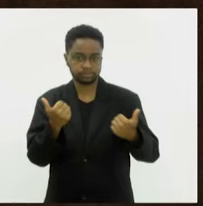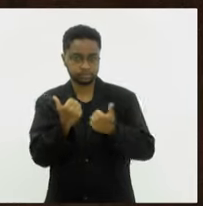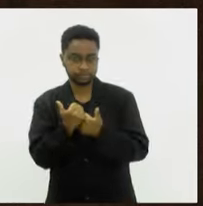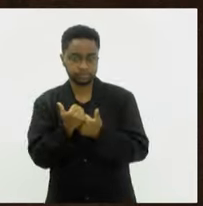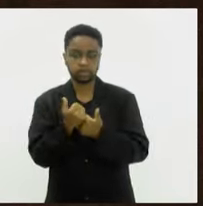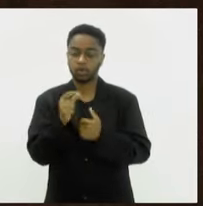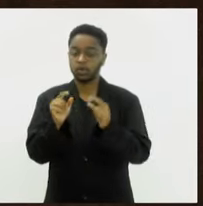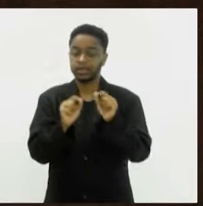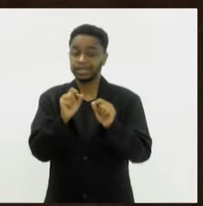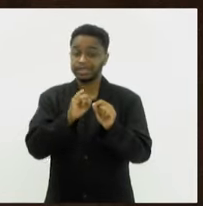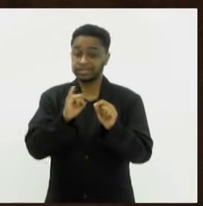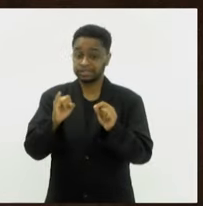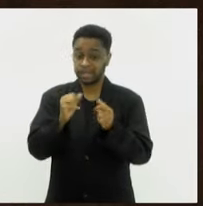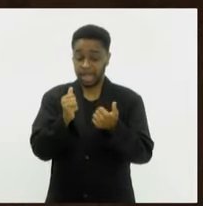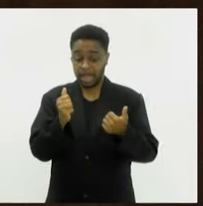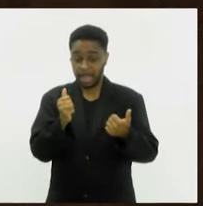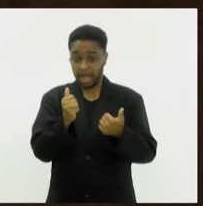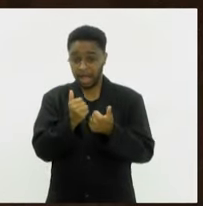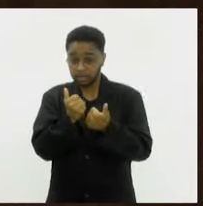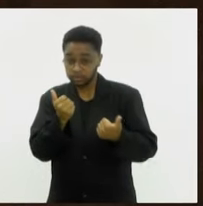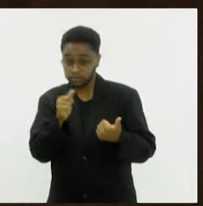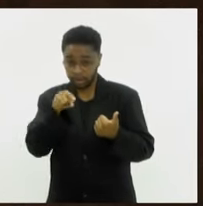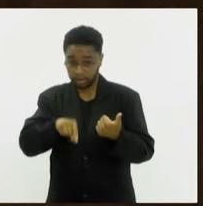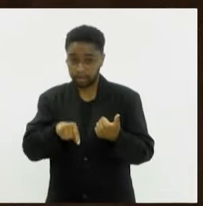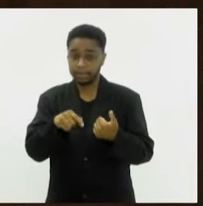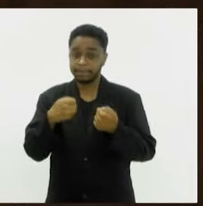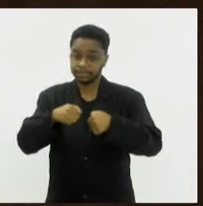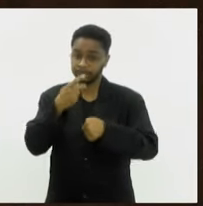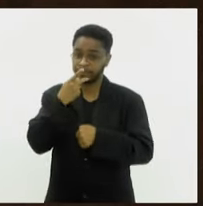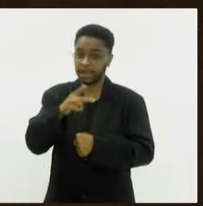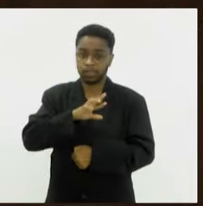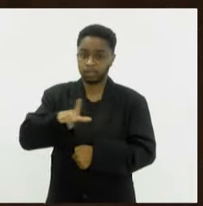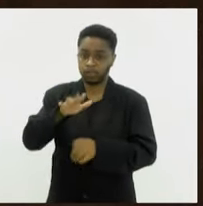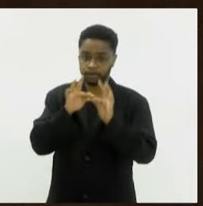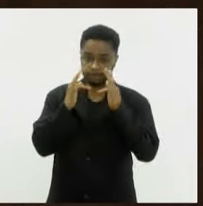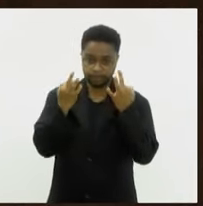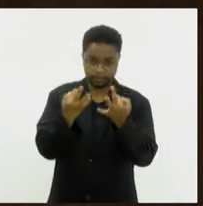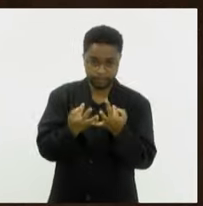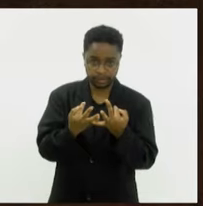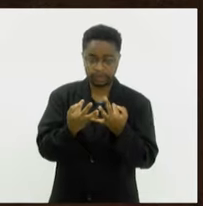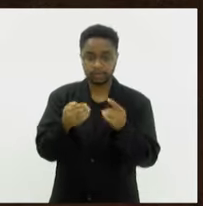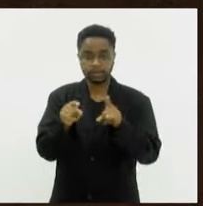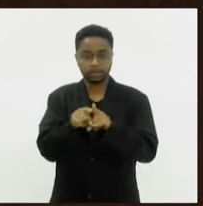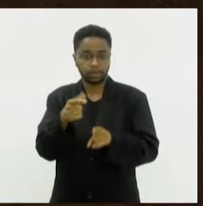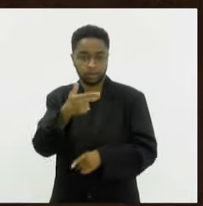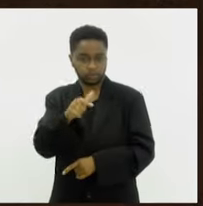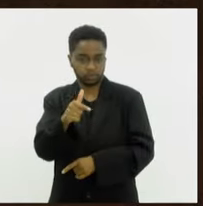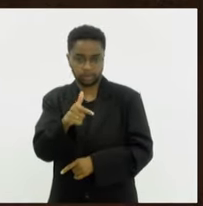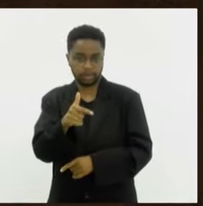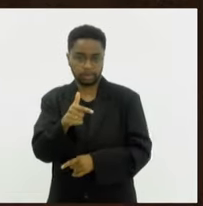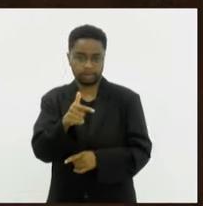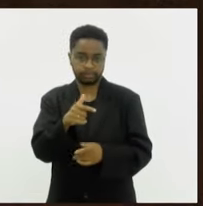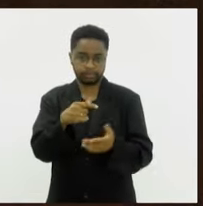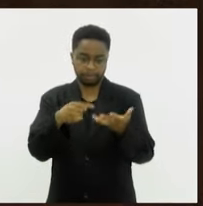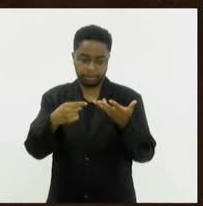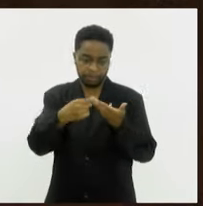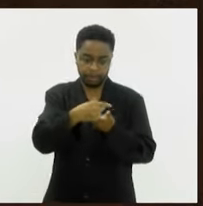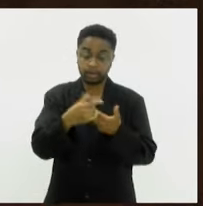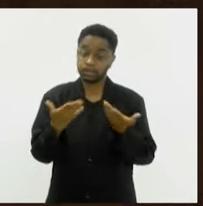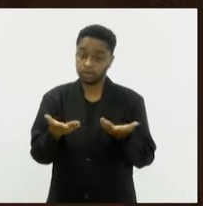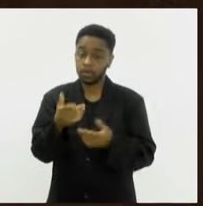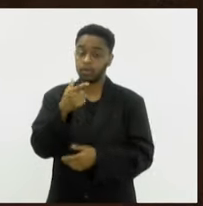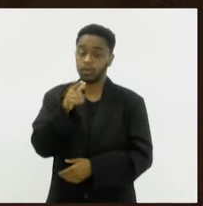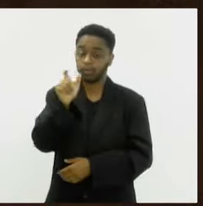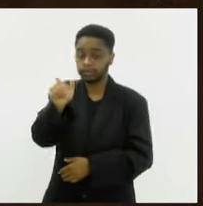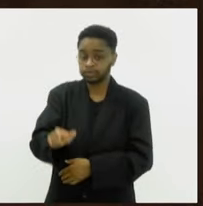Uma pessoa para ser assessora aqui não tem que dizer que não é parente de ninguém, que não tem tais empresas, então que ele diga se